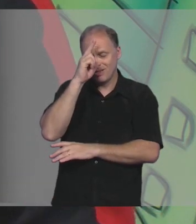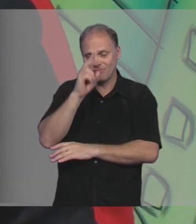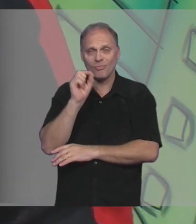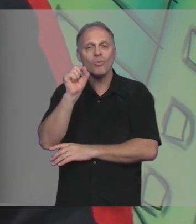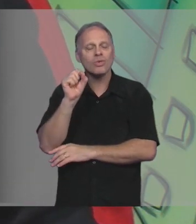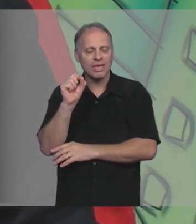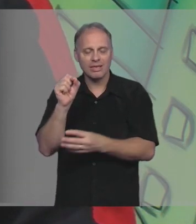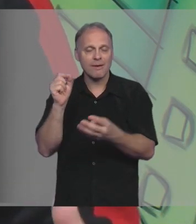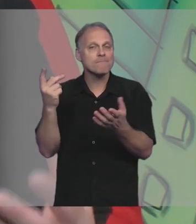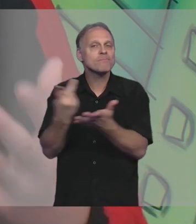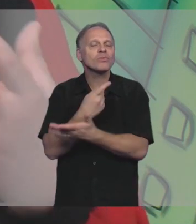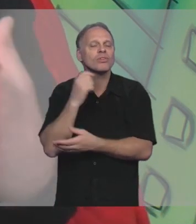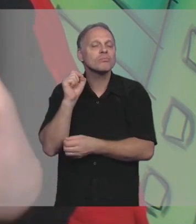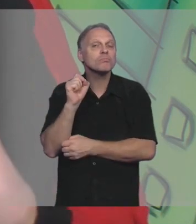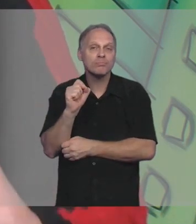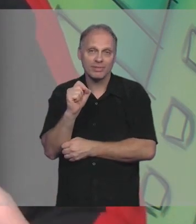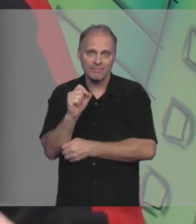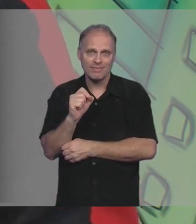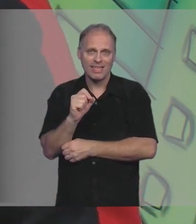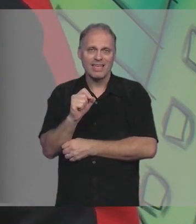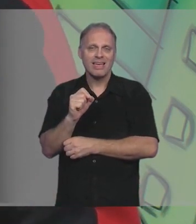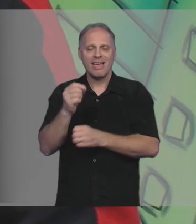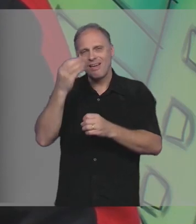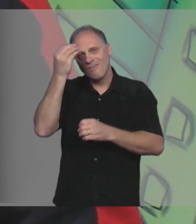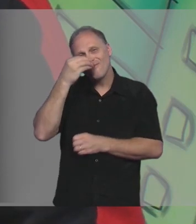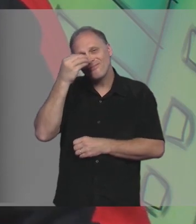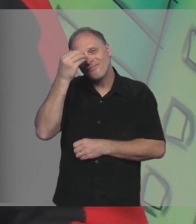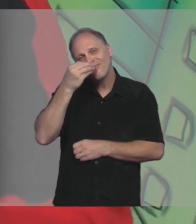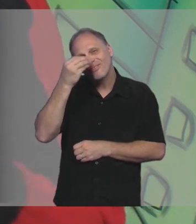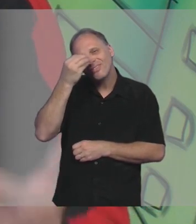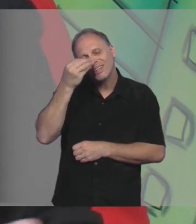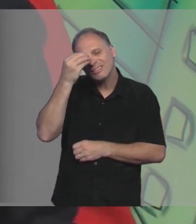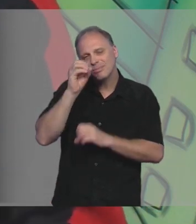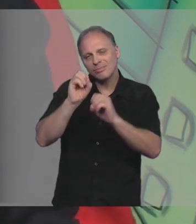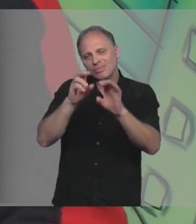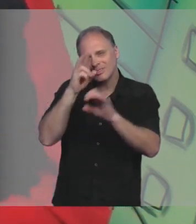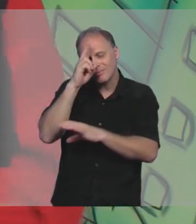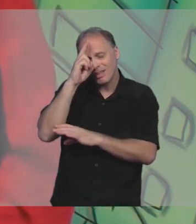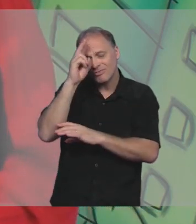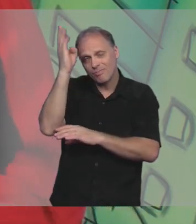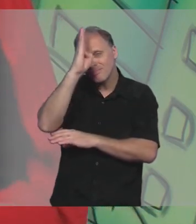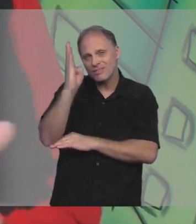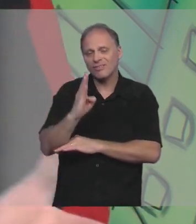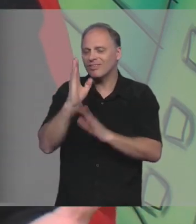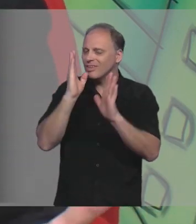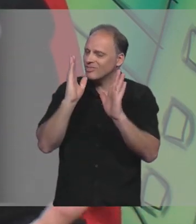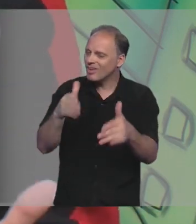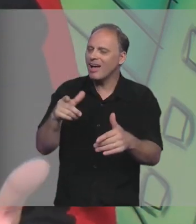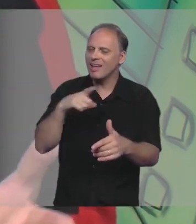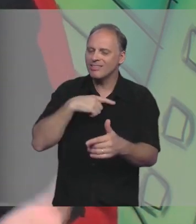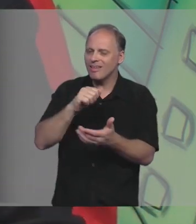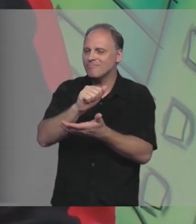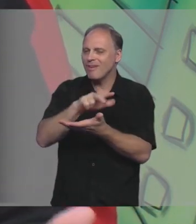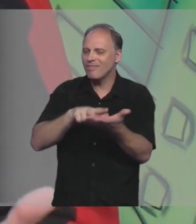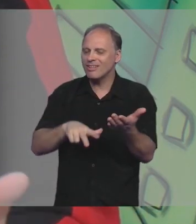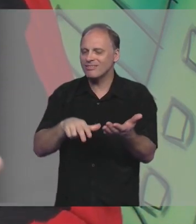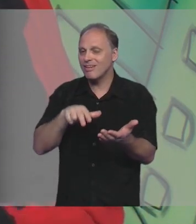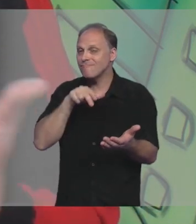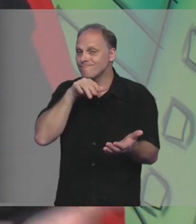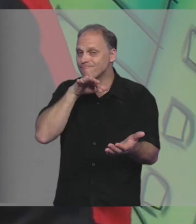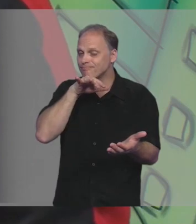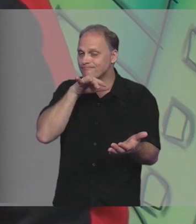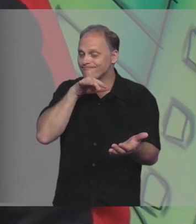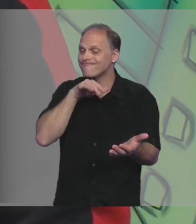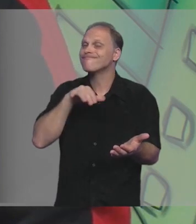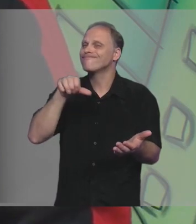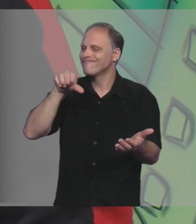isso pode gerar? É um grande enfraquecimento do ensino médio brasileiro, que já tem avaliações que é de